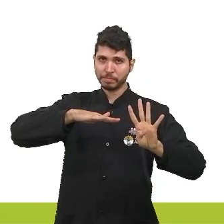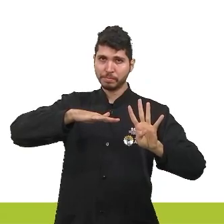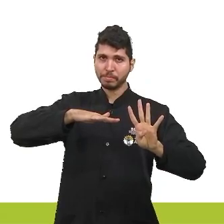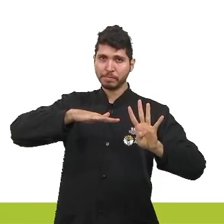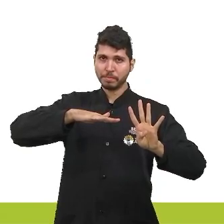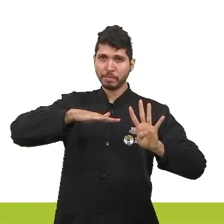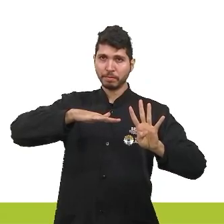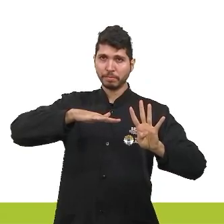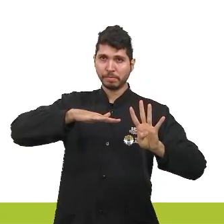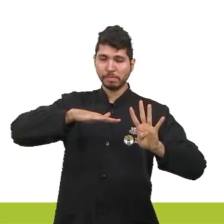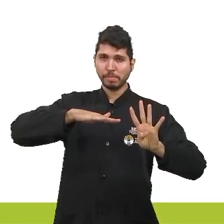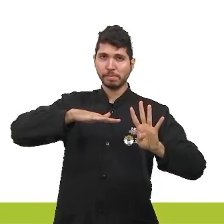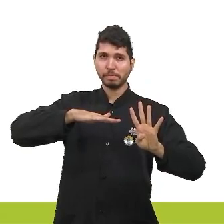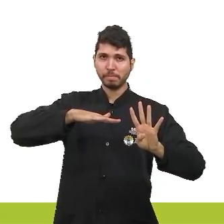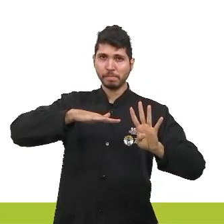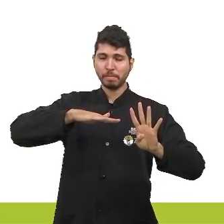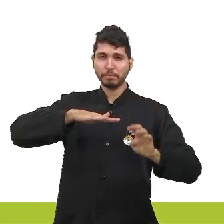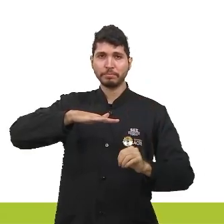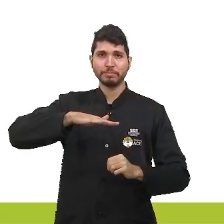4.